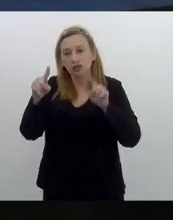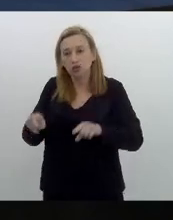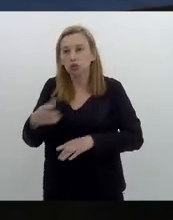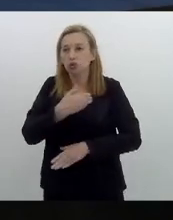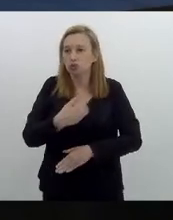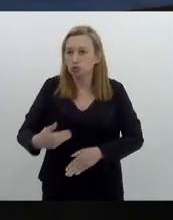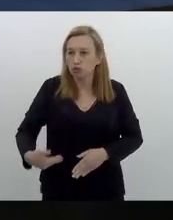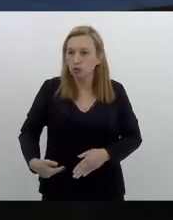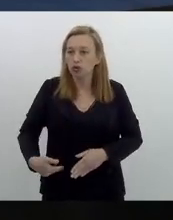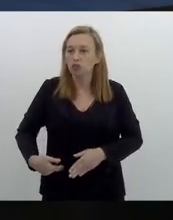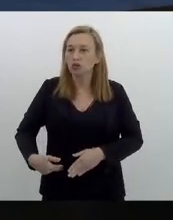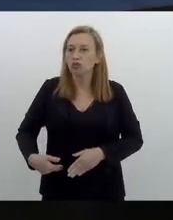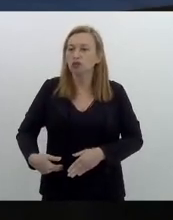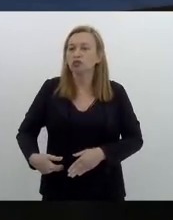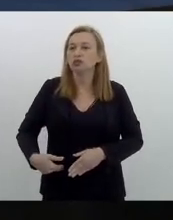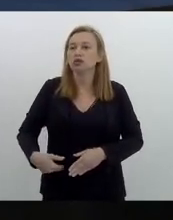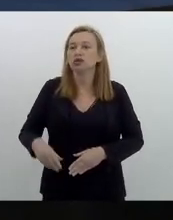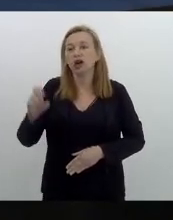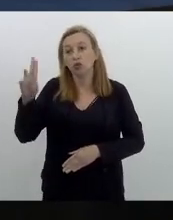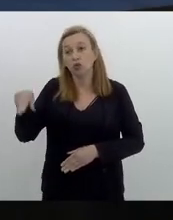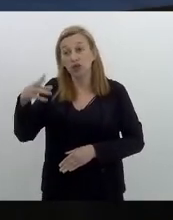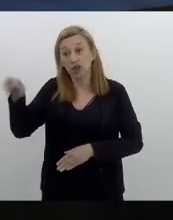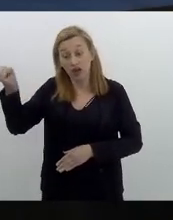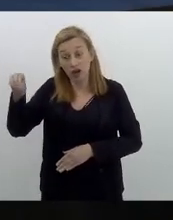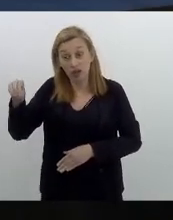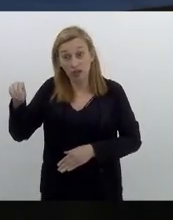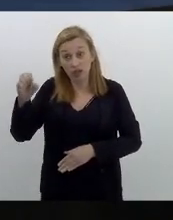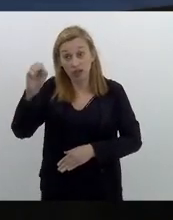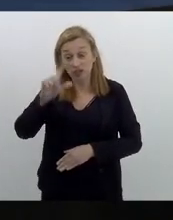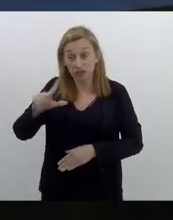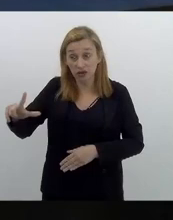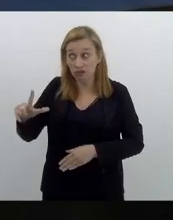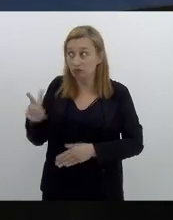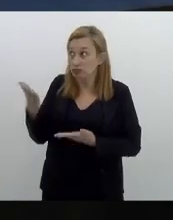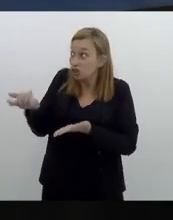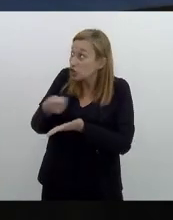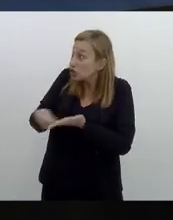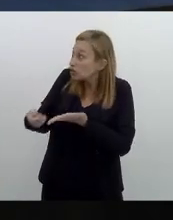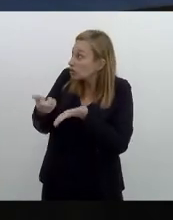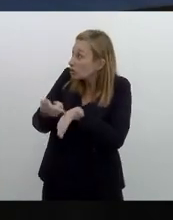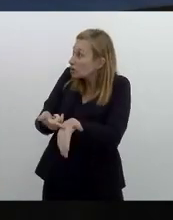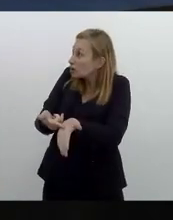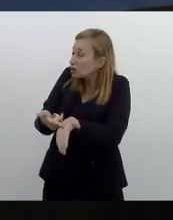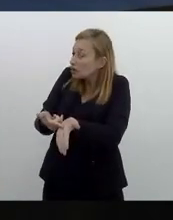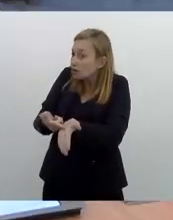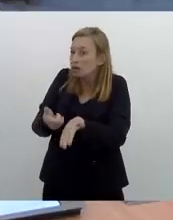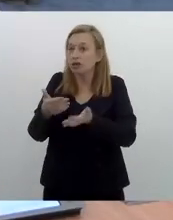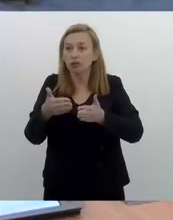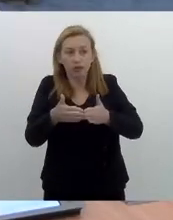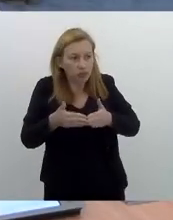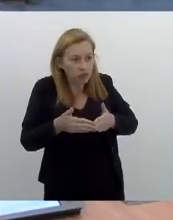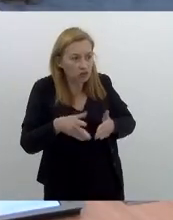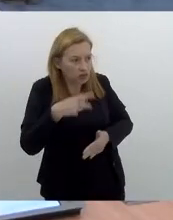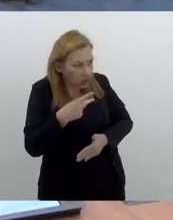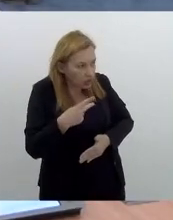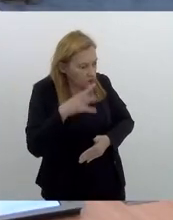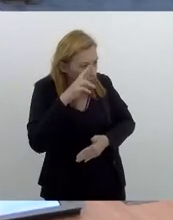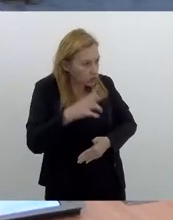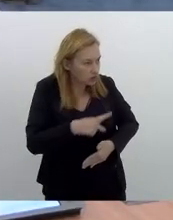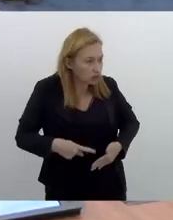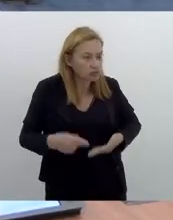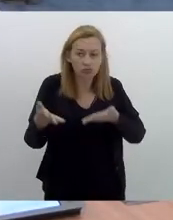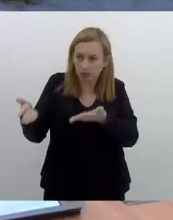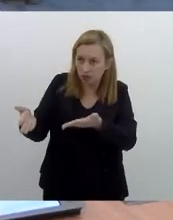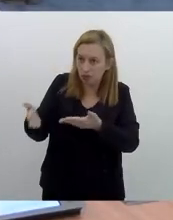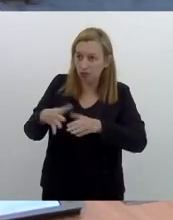Públicos civis Da União Isso Está escrito aqui Me permite presidente Me permite Por